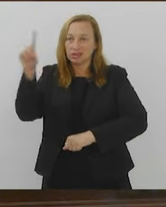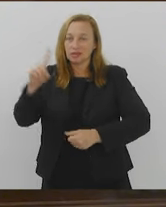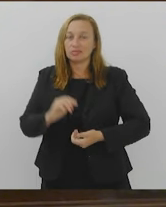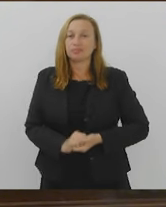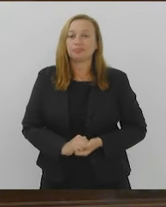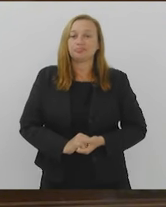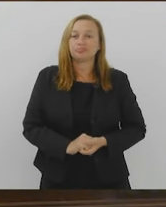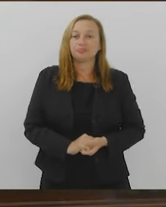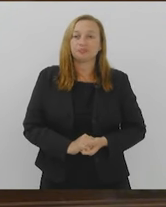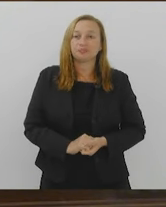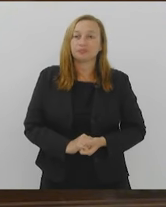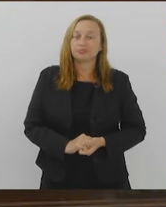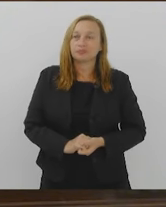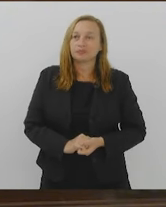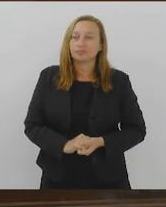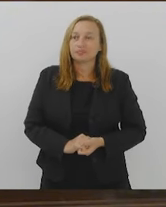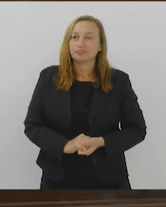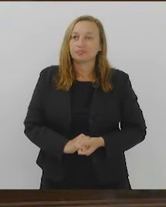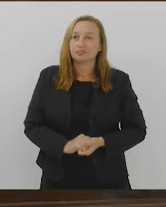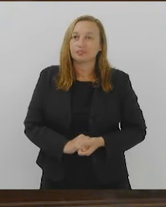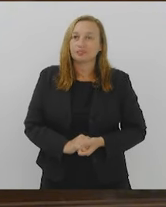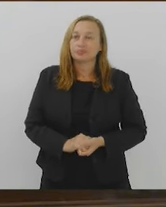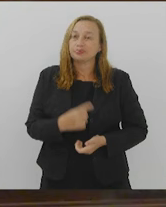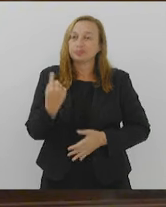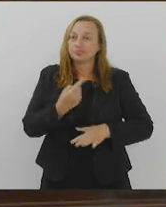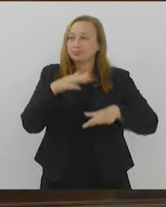E nós, independente